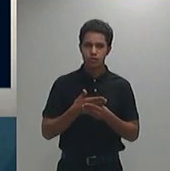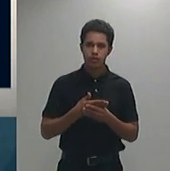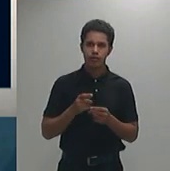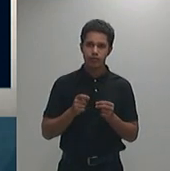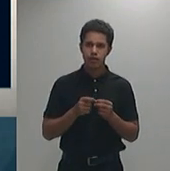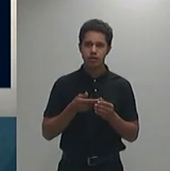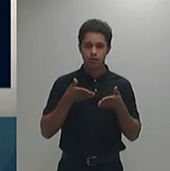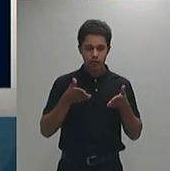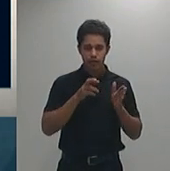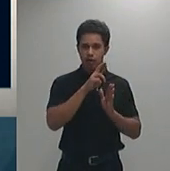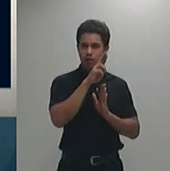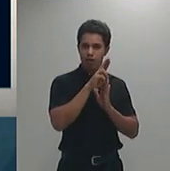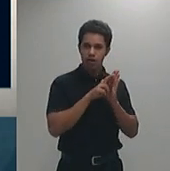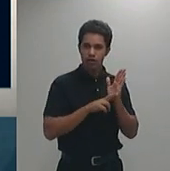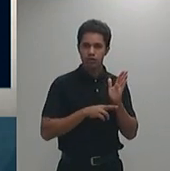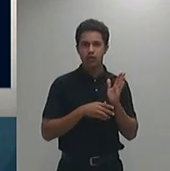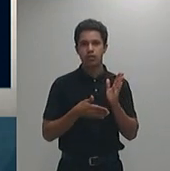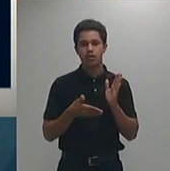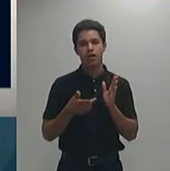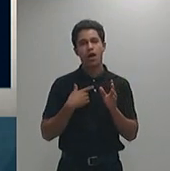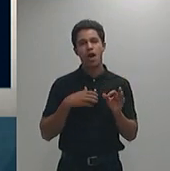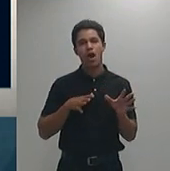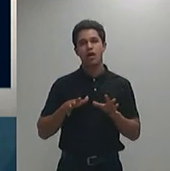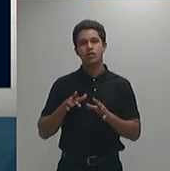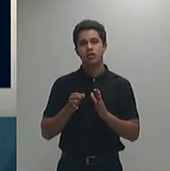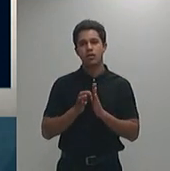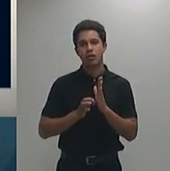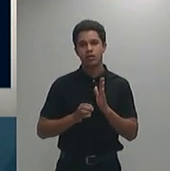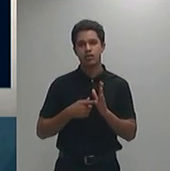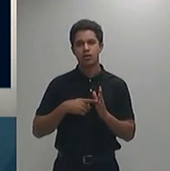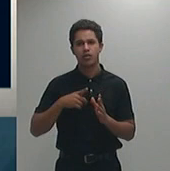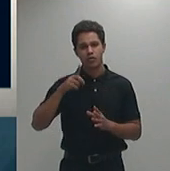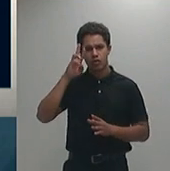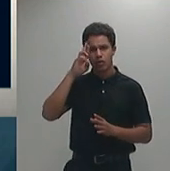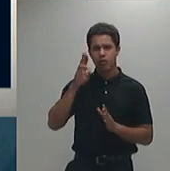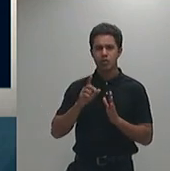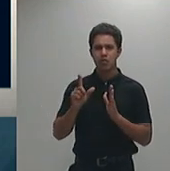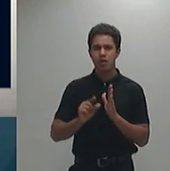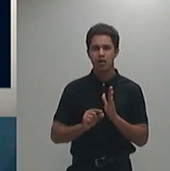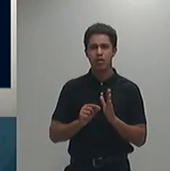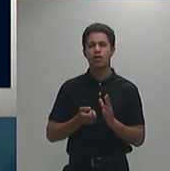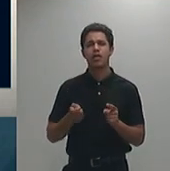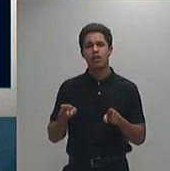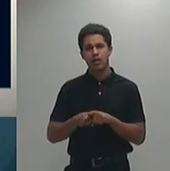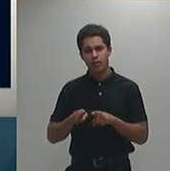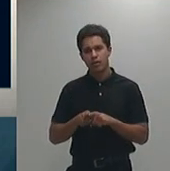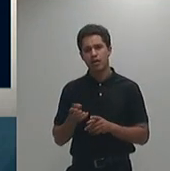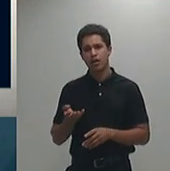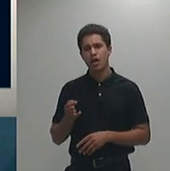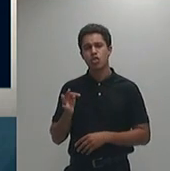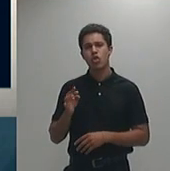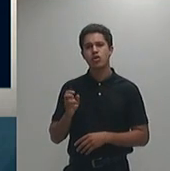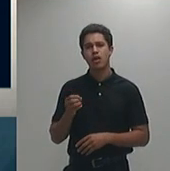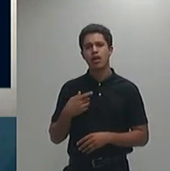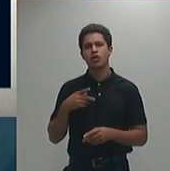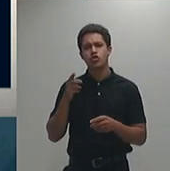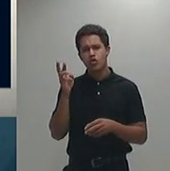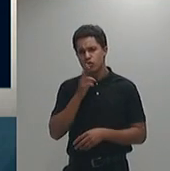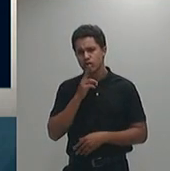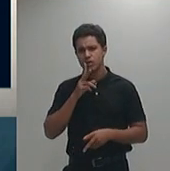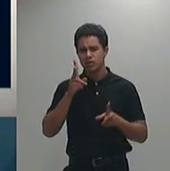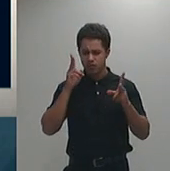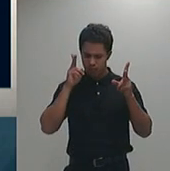ocasião que o acionista minoritário o senhor jhj também requereu tutela de urgência com o mesmo fim de